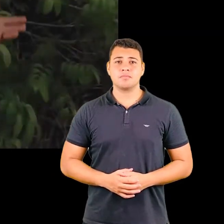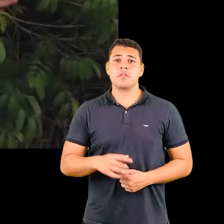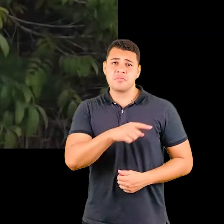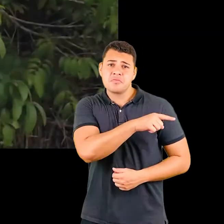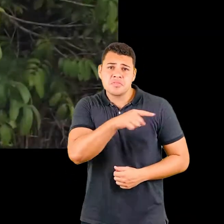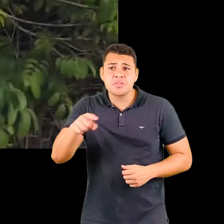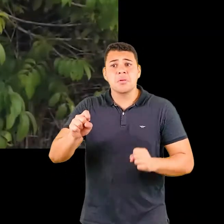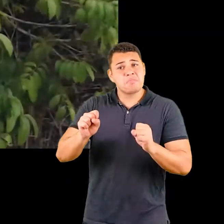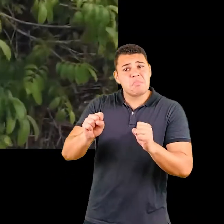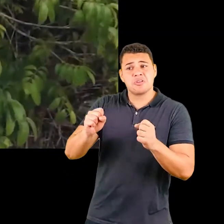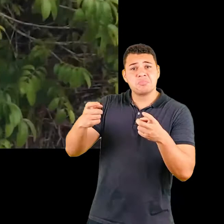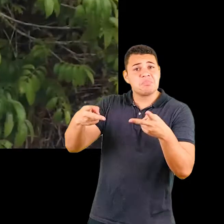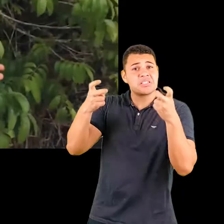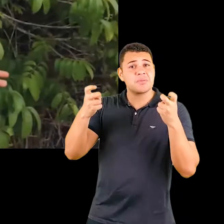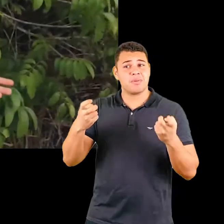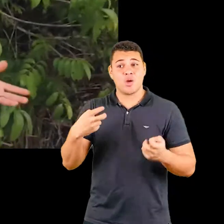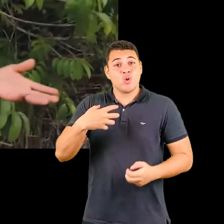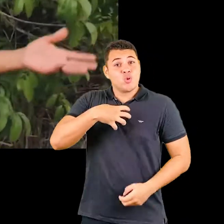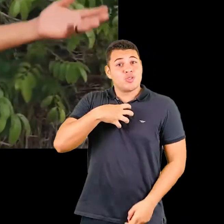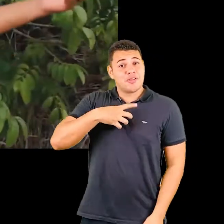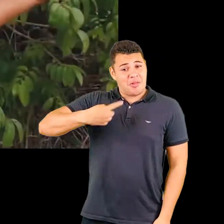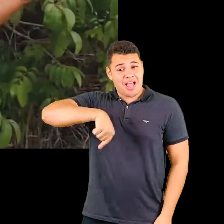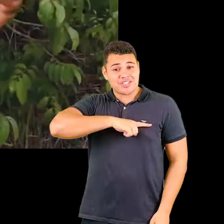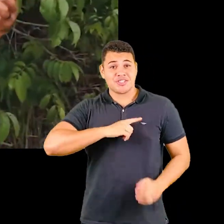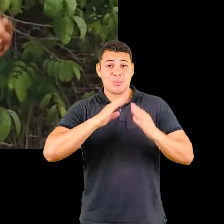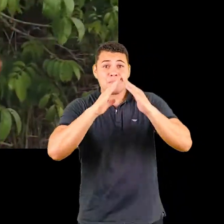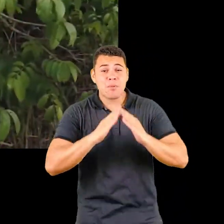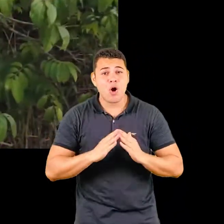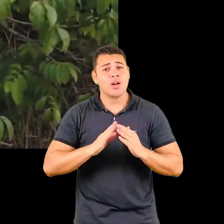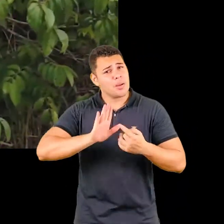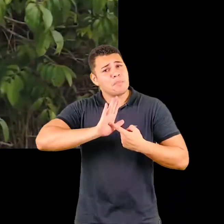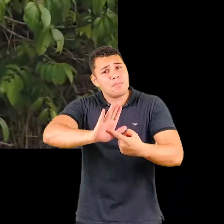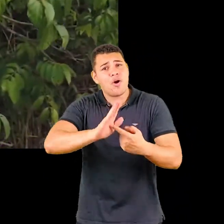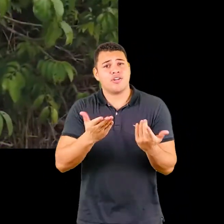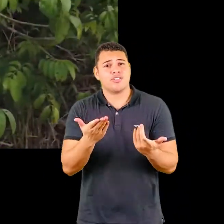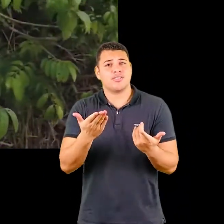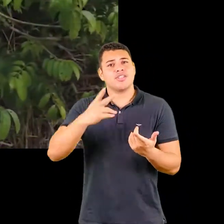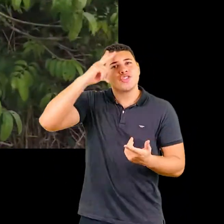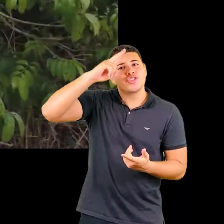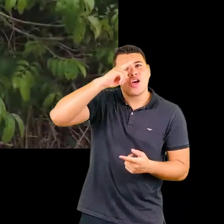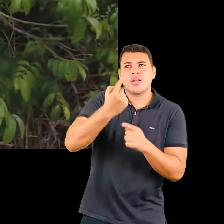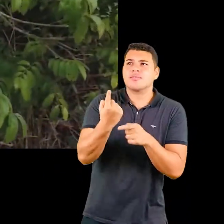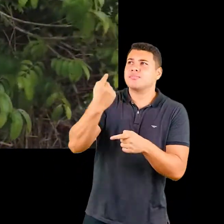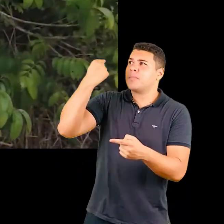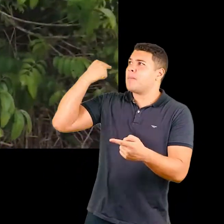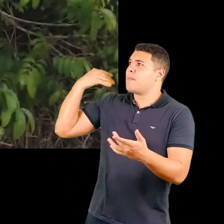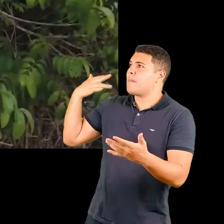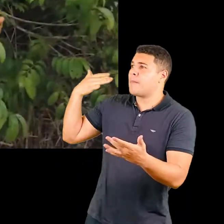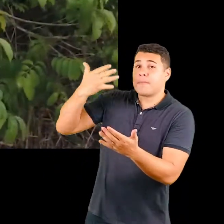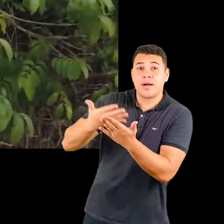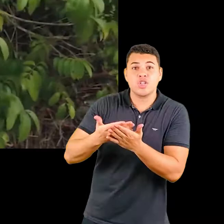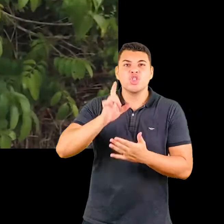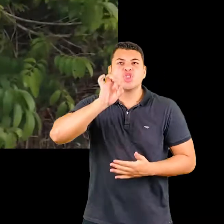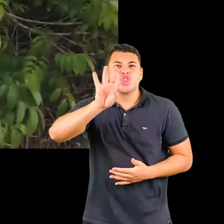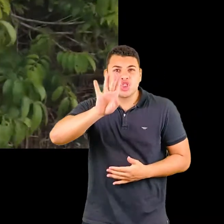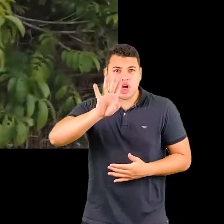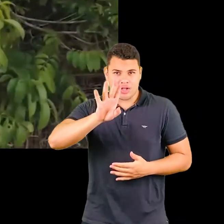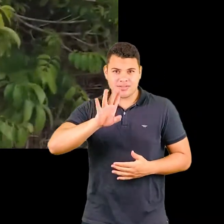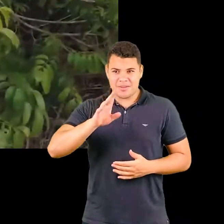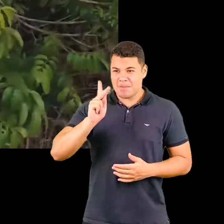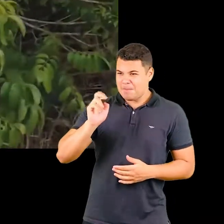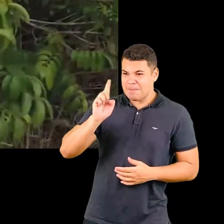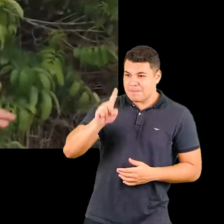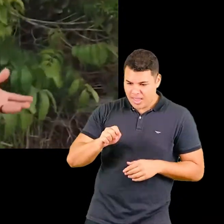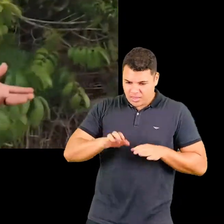até o habitat da gente, né? Já traz essa ancestralidade pra nós, né? Só em a gente botar o pé aqui nessa terra,